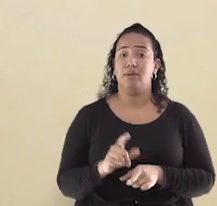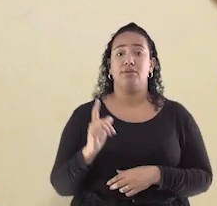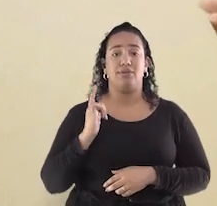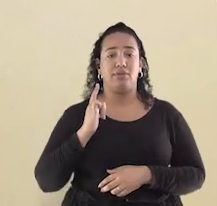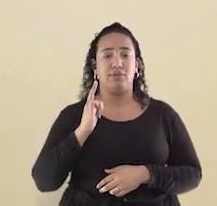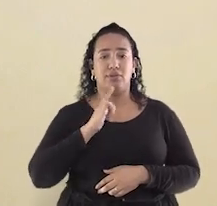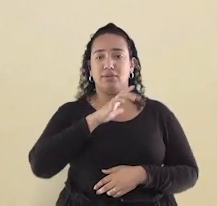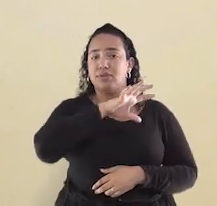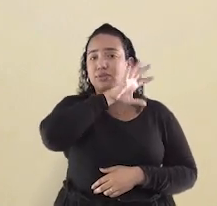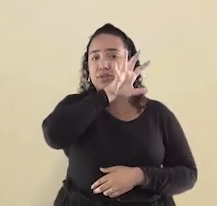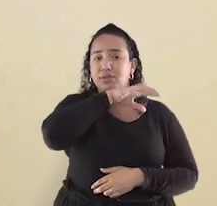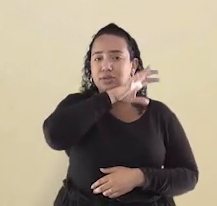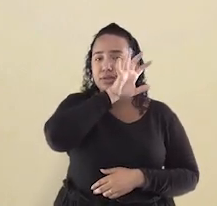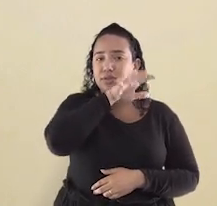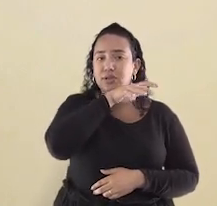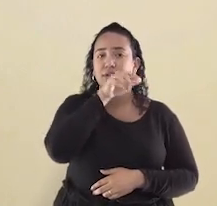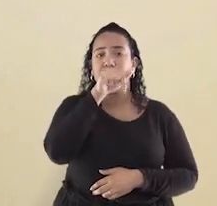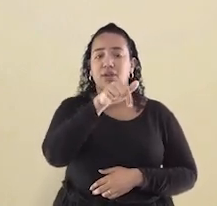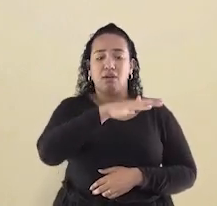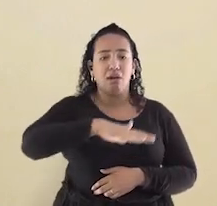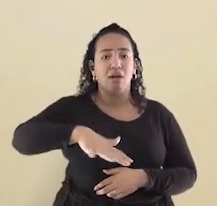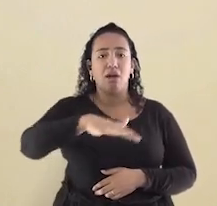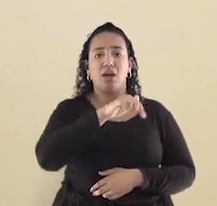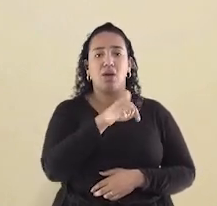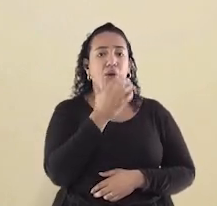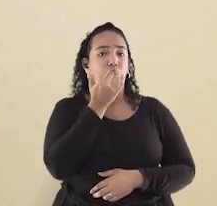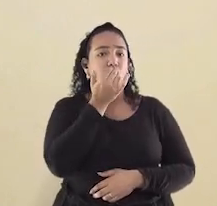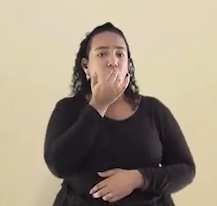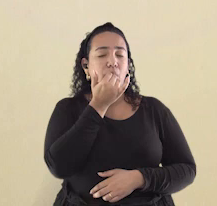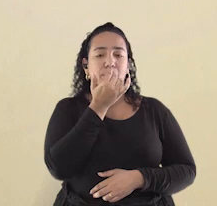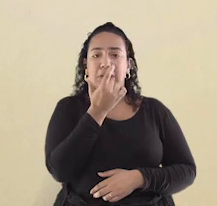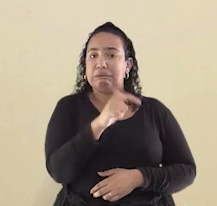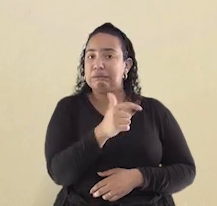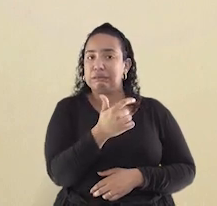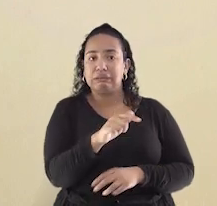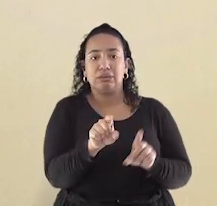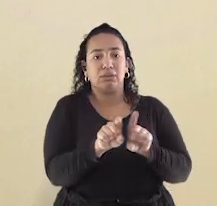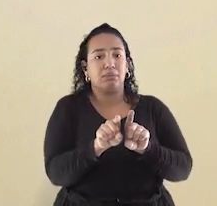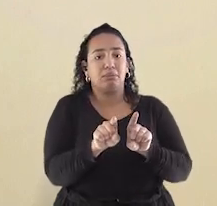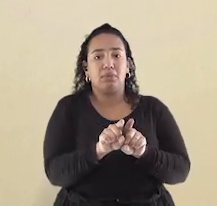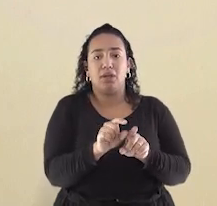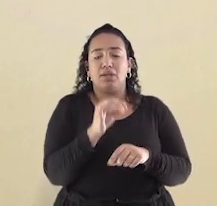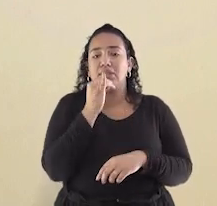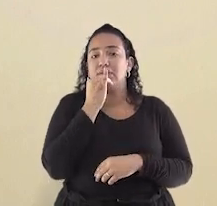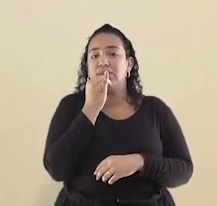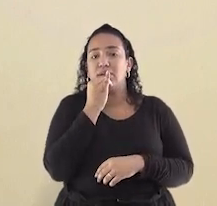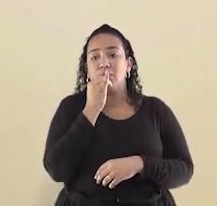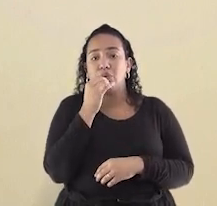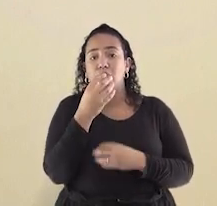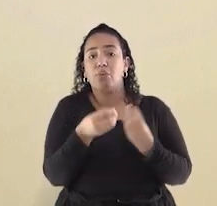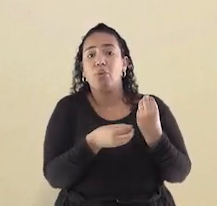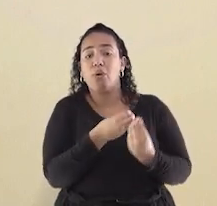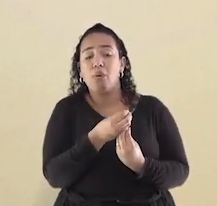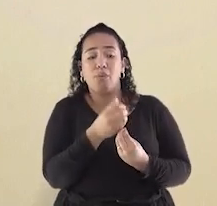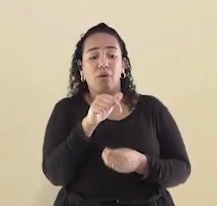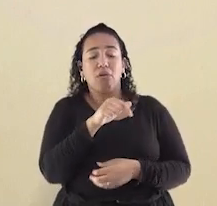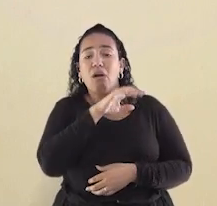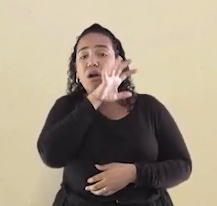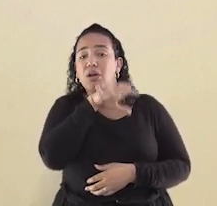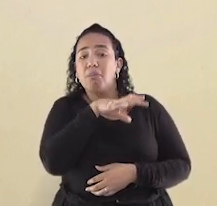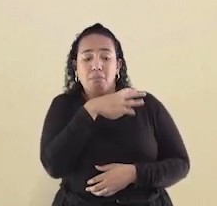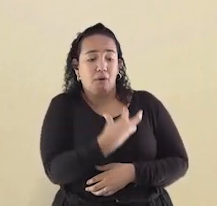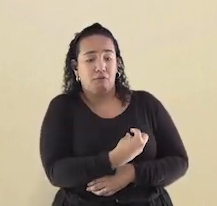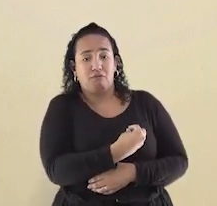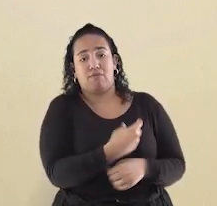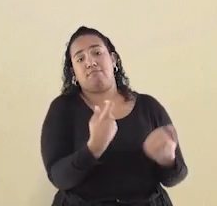deixar vários animais que vivem nesses lugares sem comida, sem abrigo para se protegerem, fazendo com que eles precisem